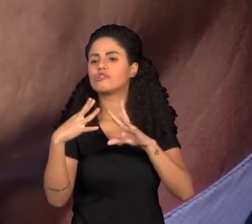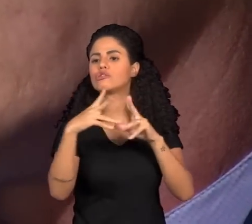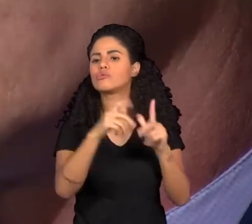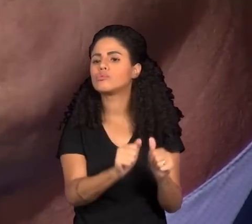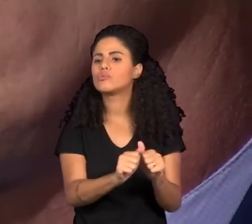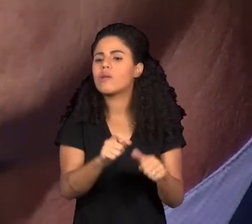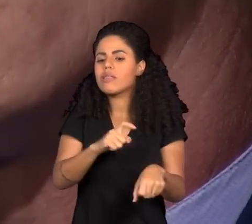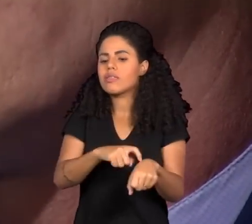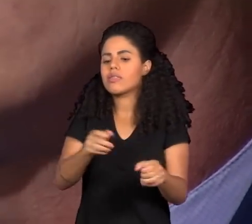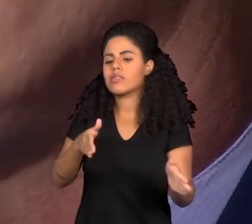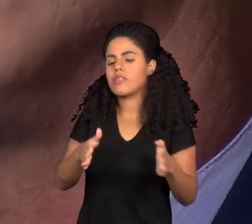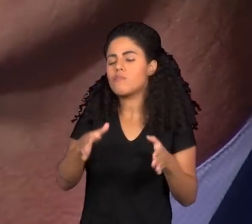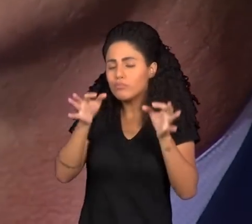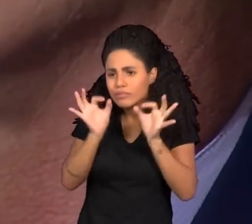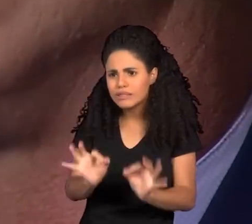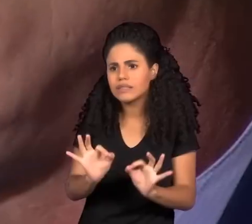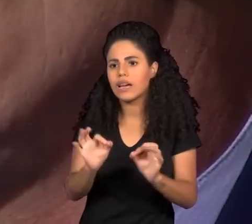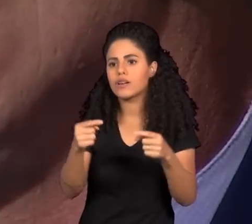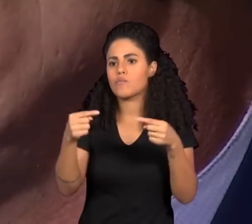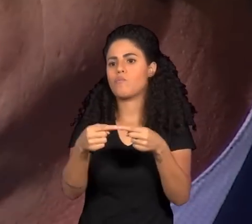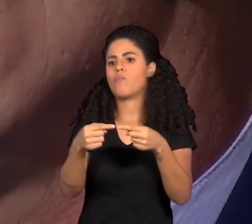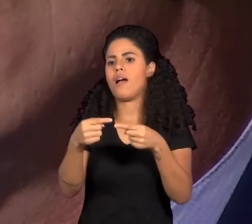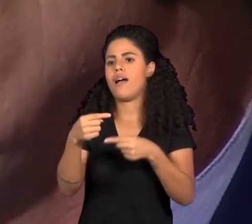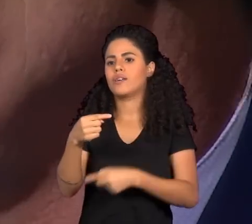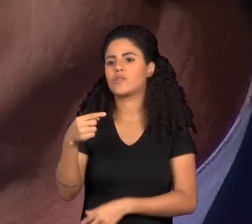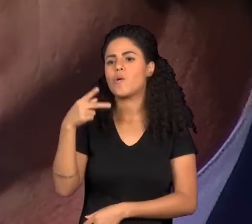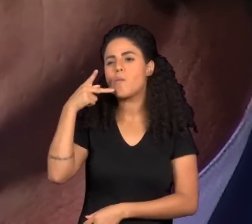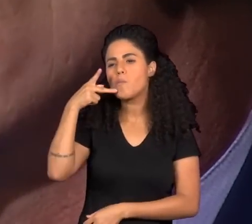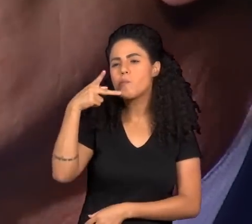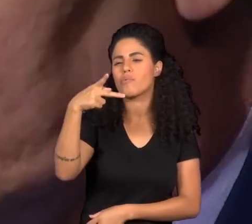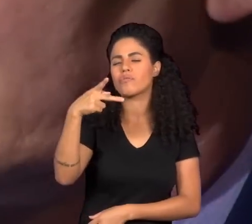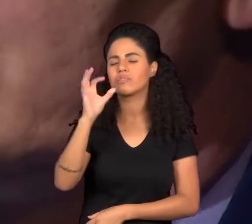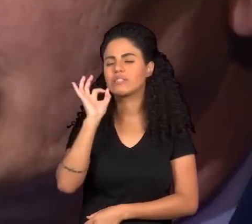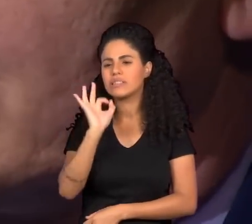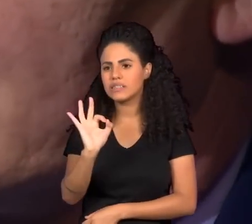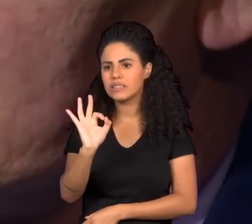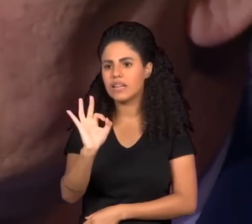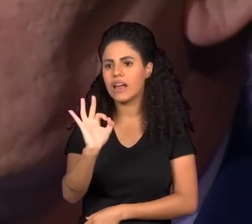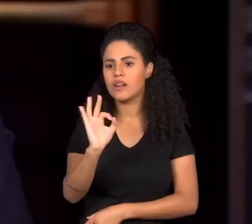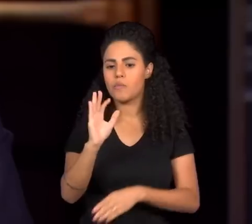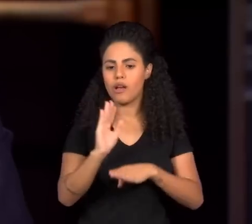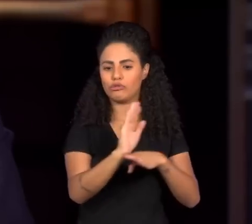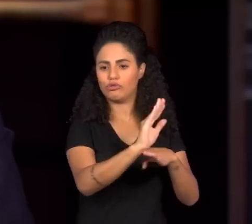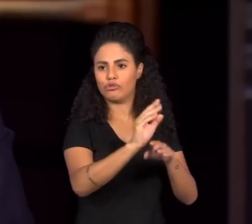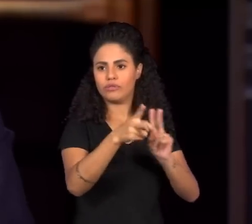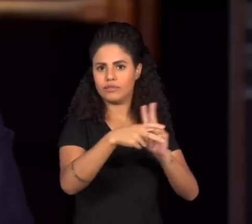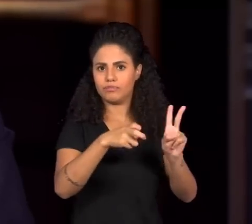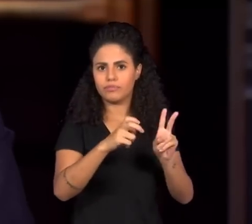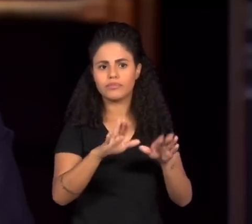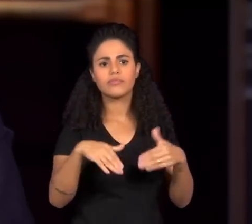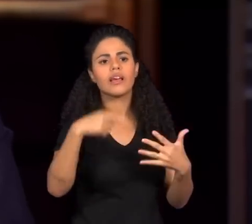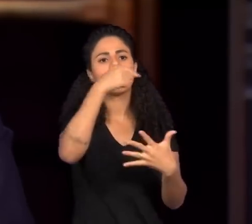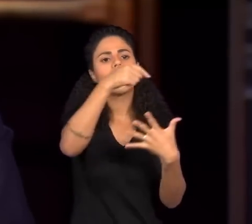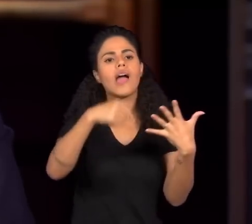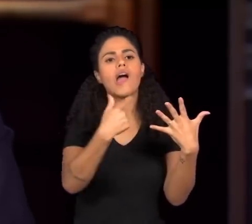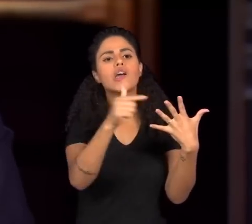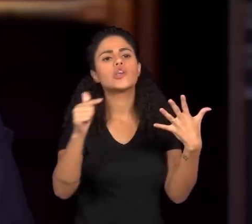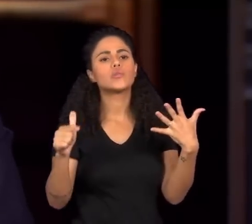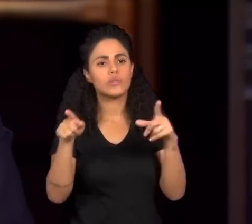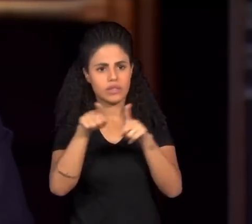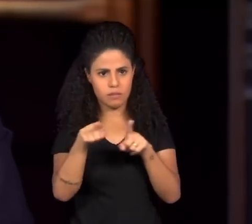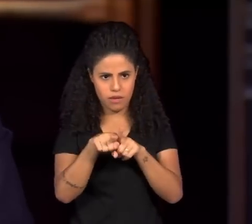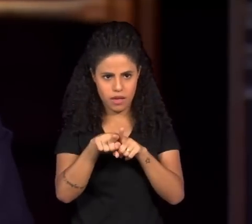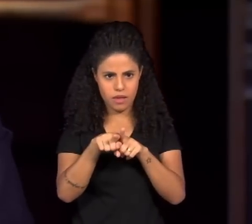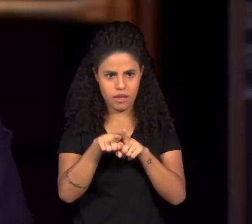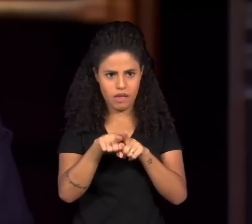hora certa, no momento certo, uma voz profética em favor dos indígenas. E quais são as outras? O preconceito contra gays,